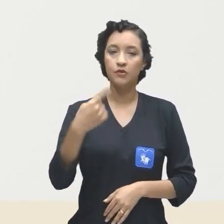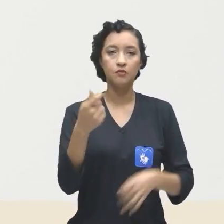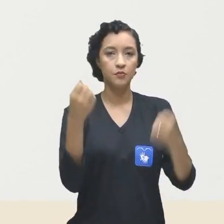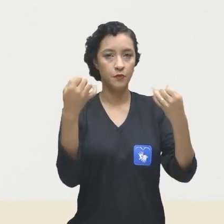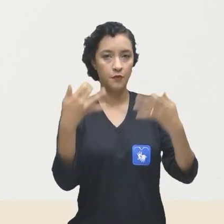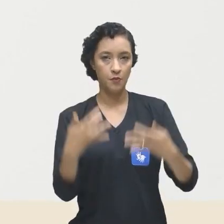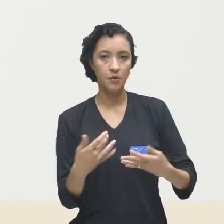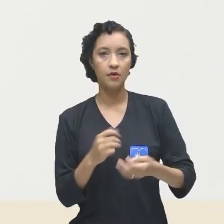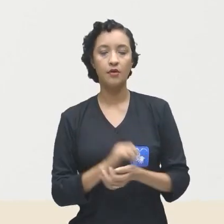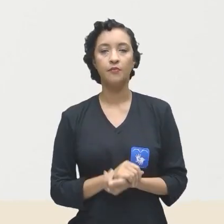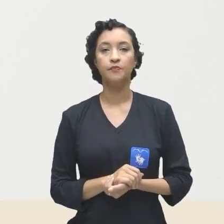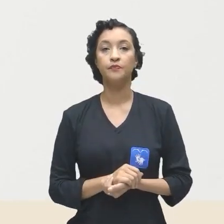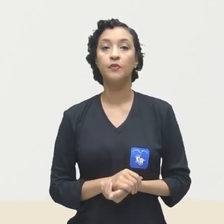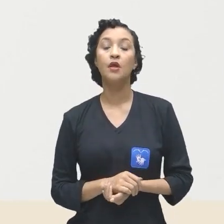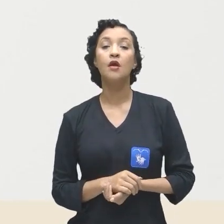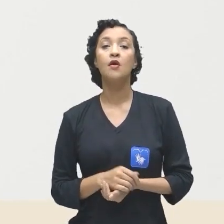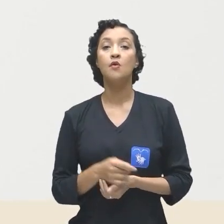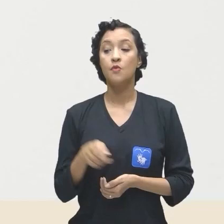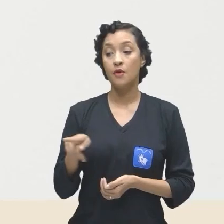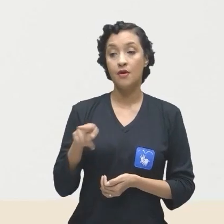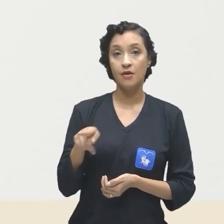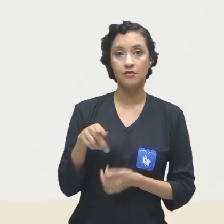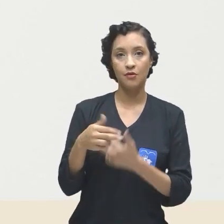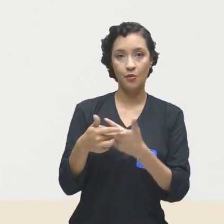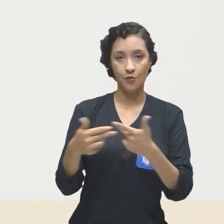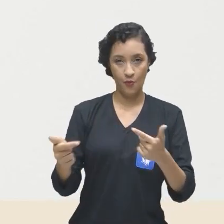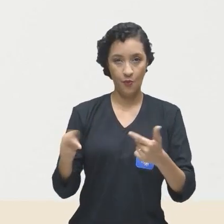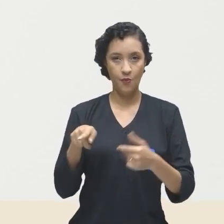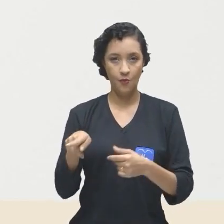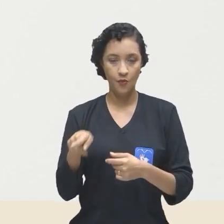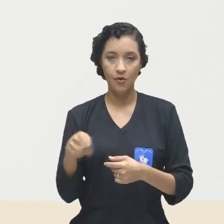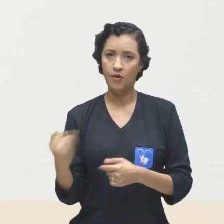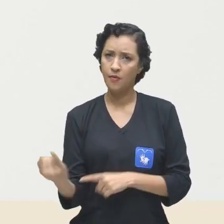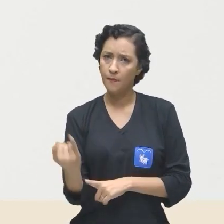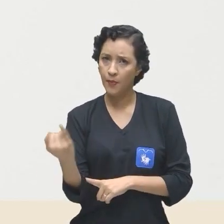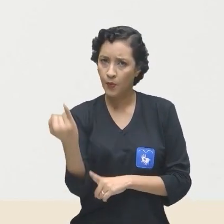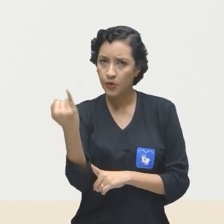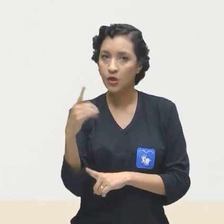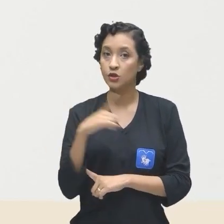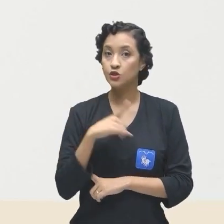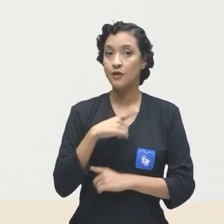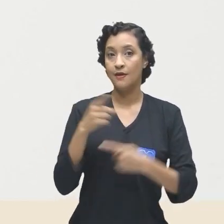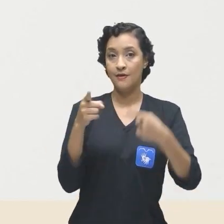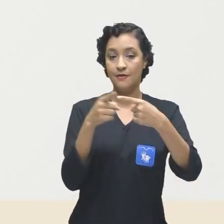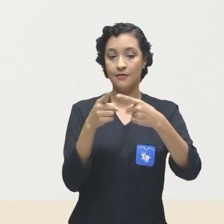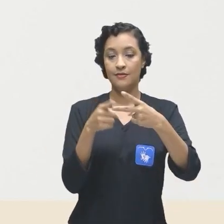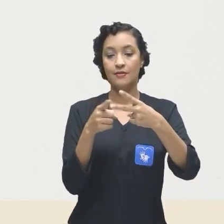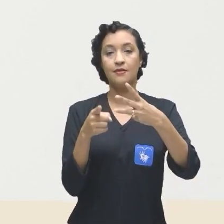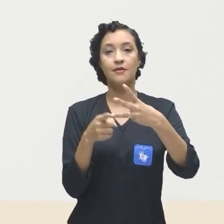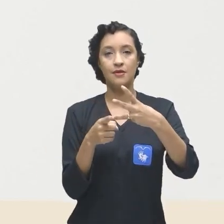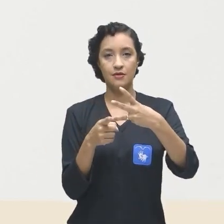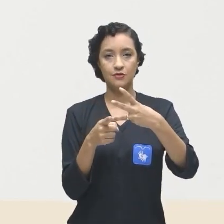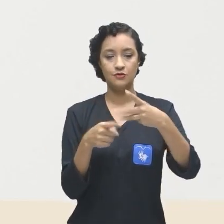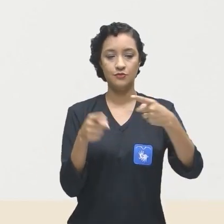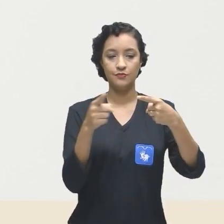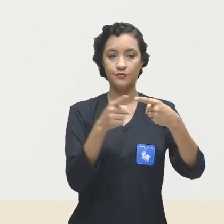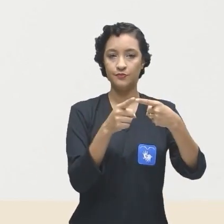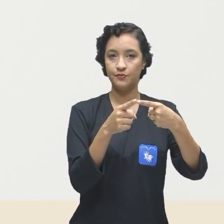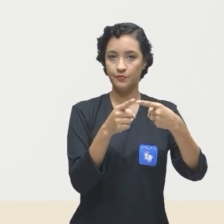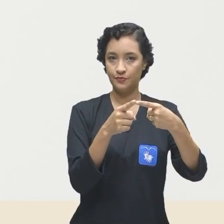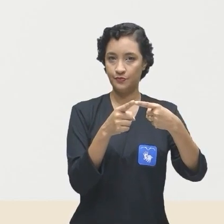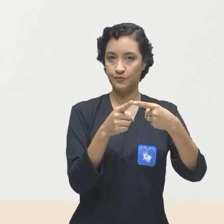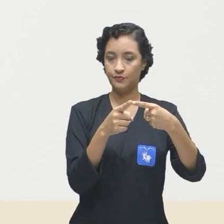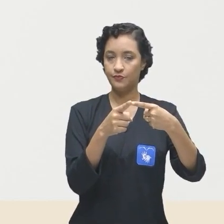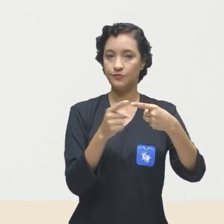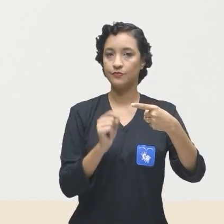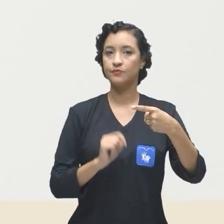economia. Os recursos estão separados em três grandes categorias que são elas. Vamos lá, vamos descobrir quais